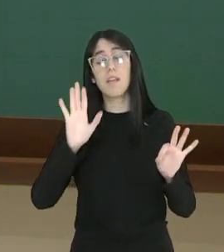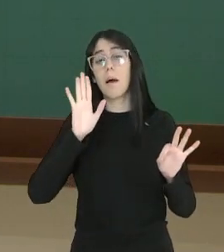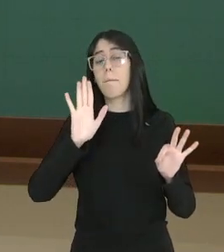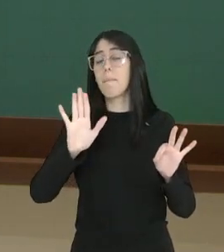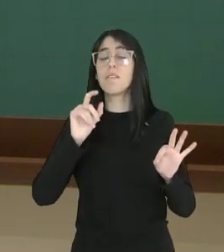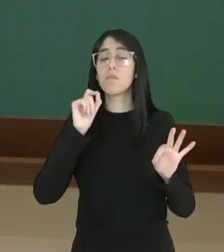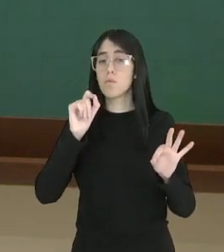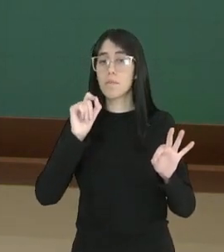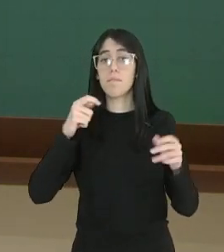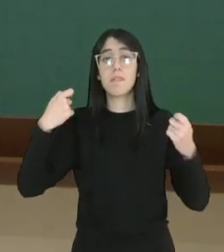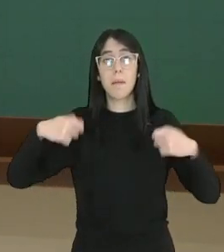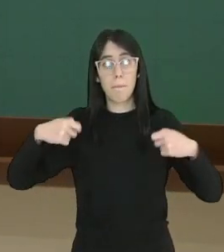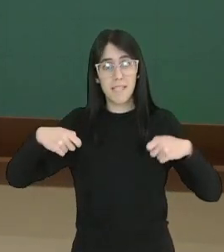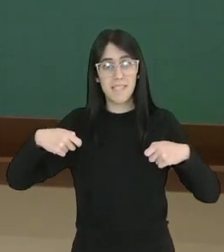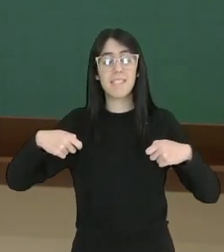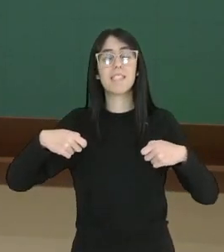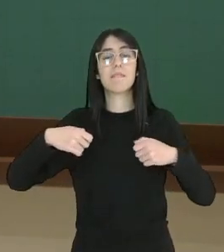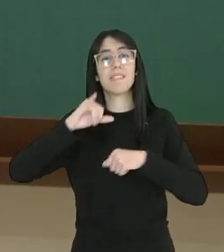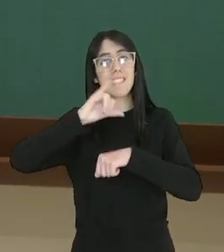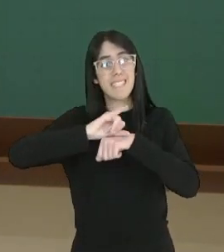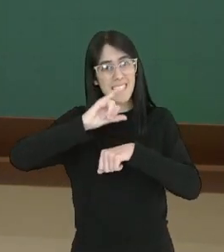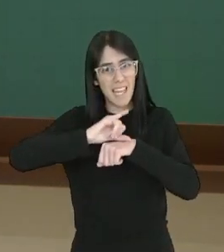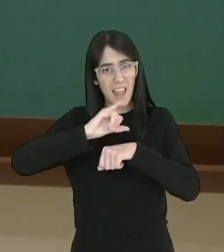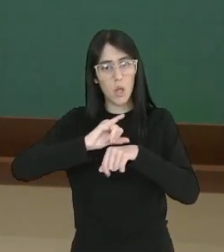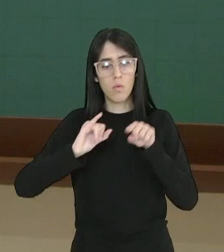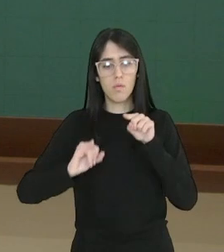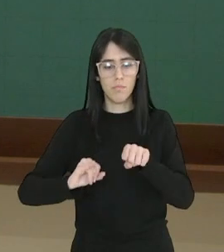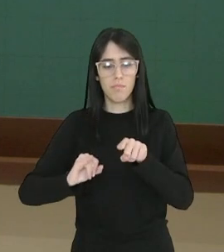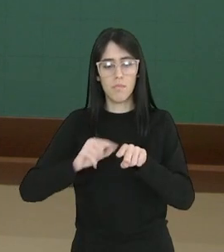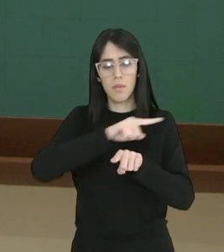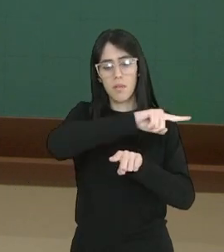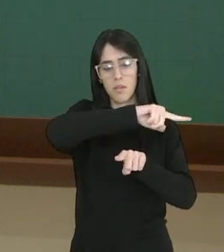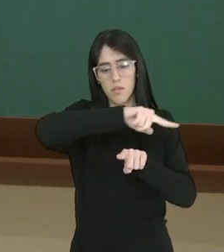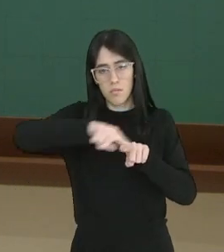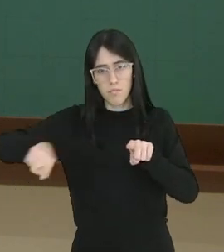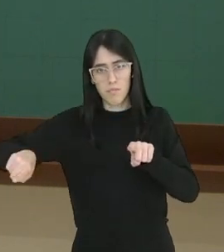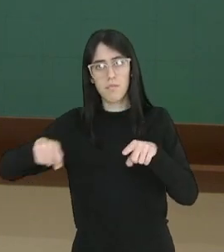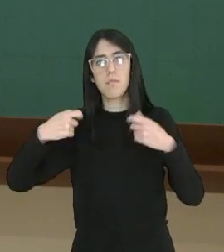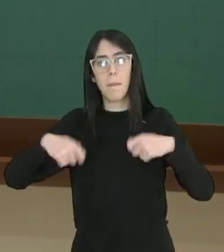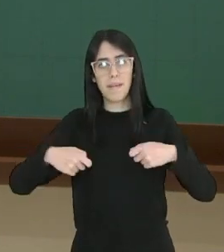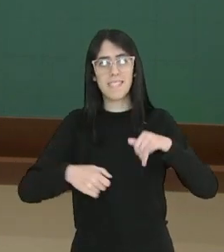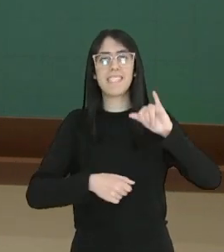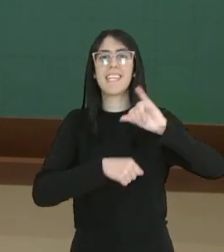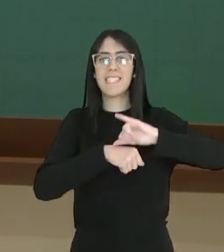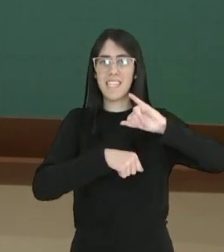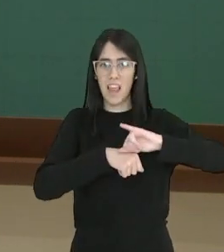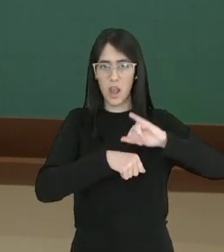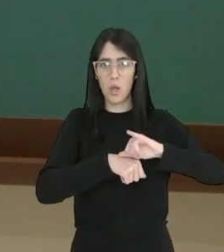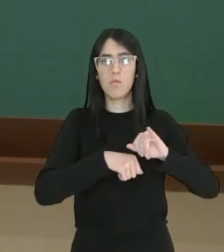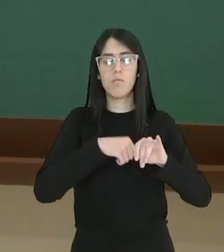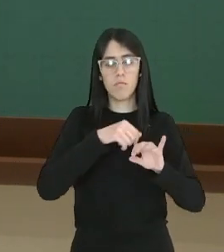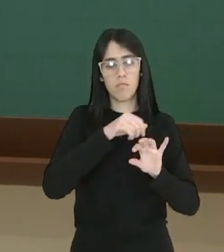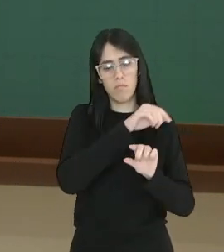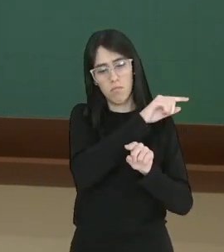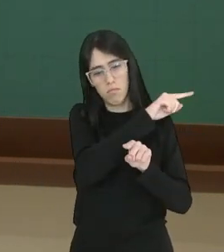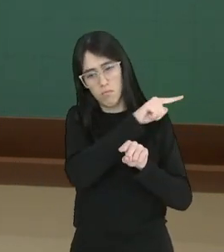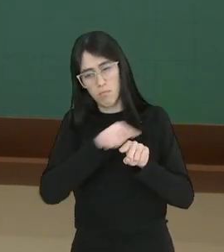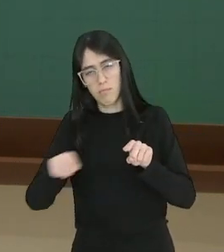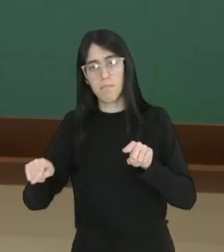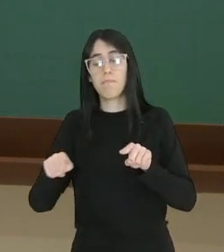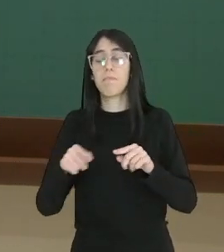essa corda tem que passar pelo centro da circunferência, tá? E o diâmetro, ele